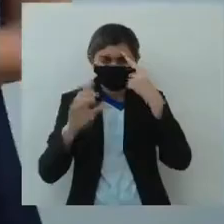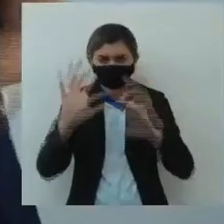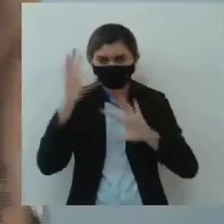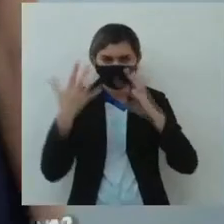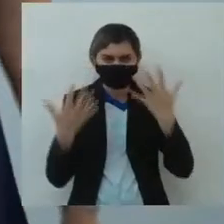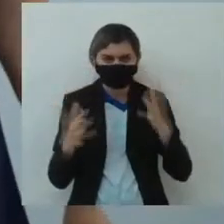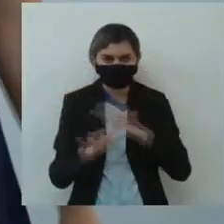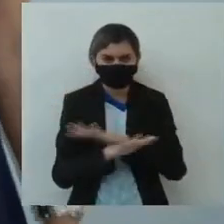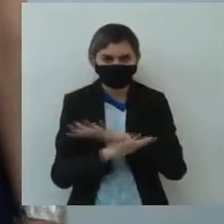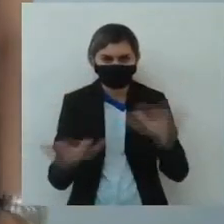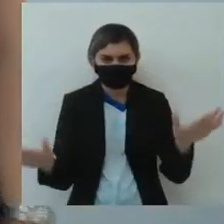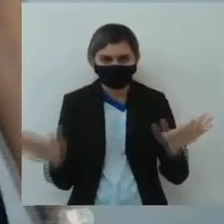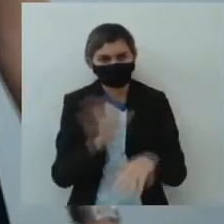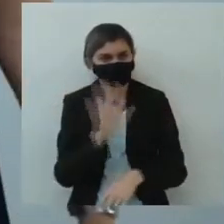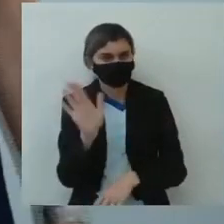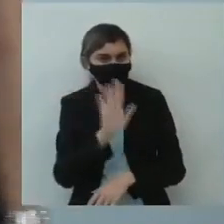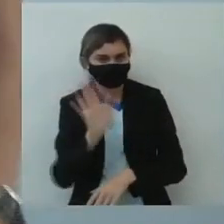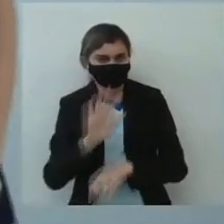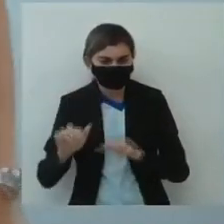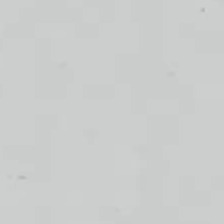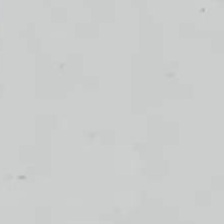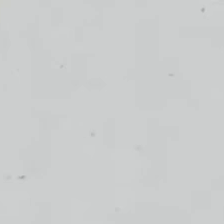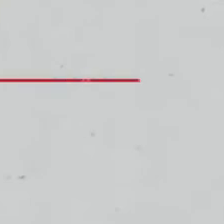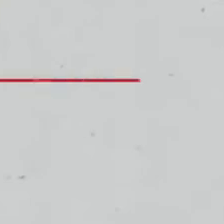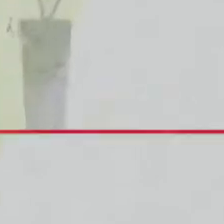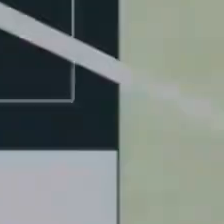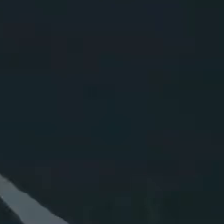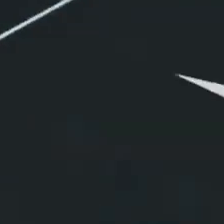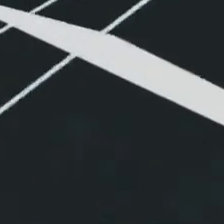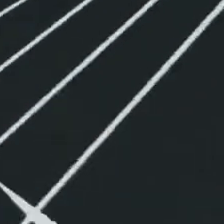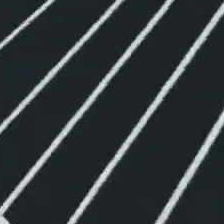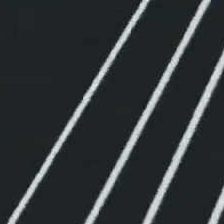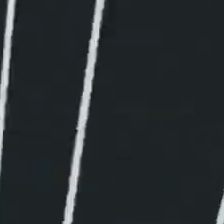aconteçam por hoje é só Tchau até o